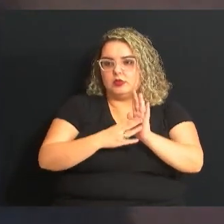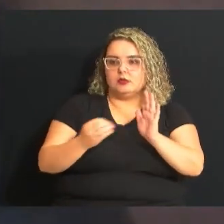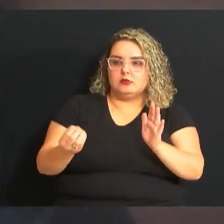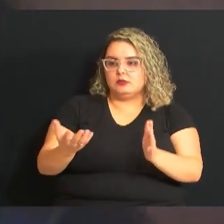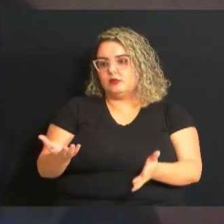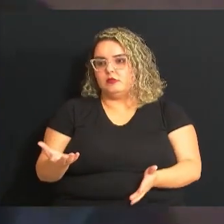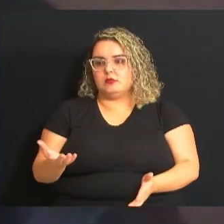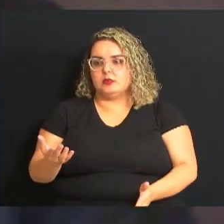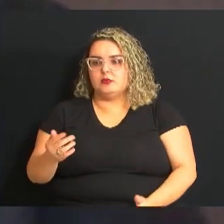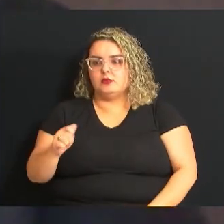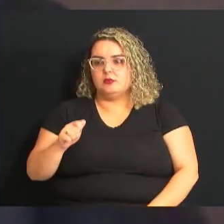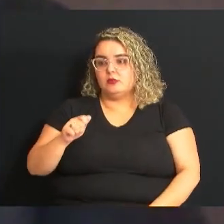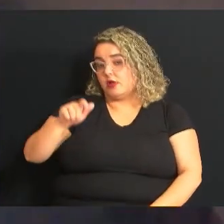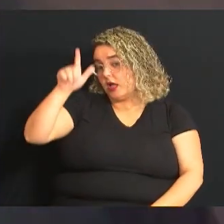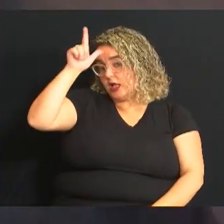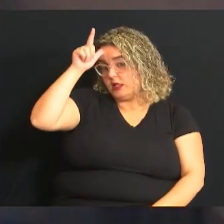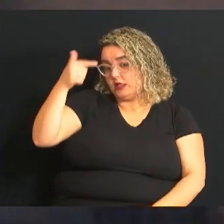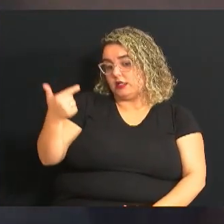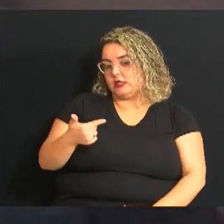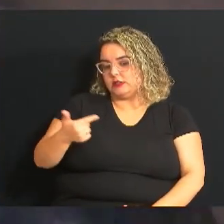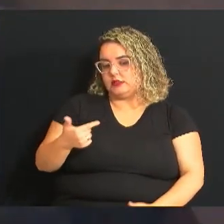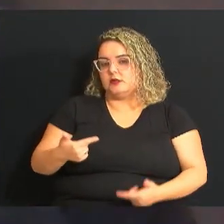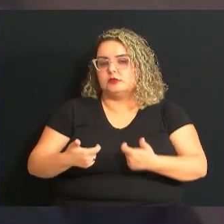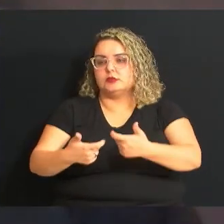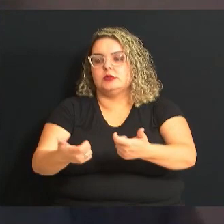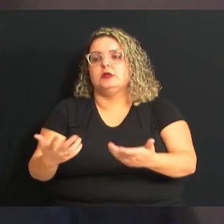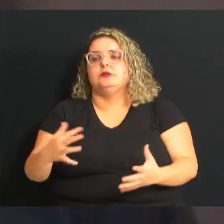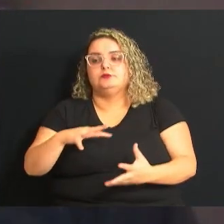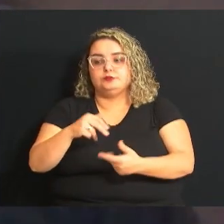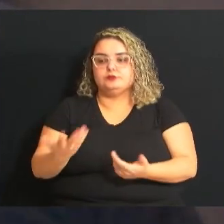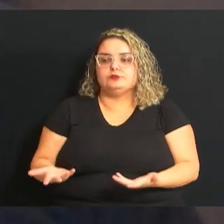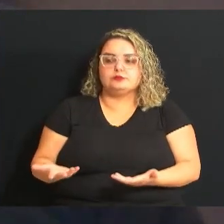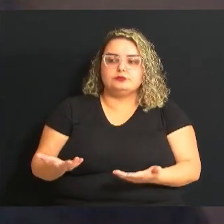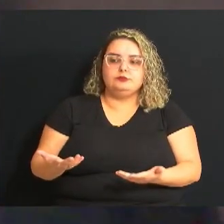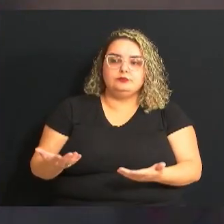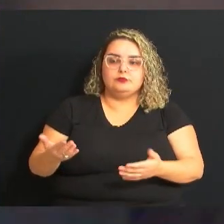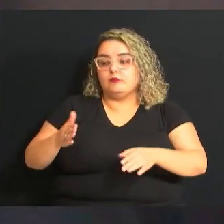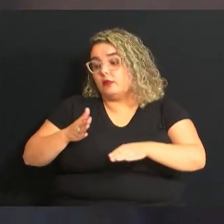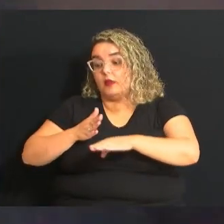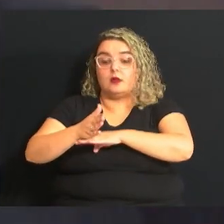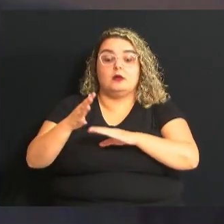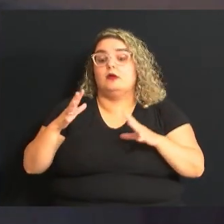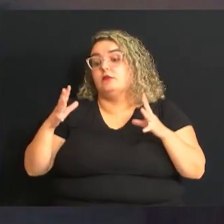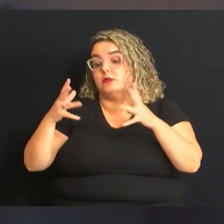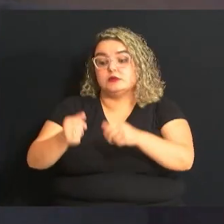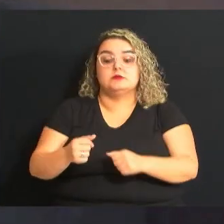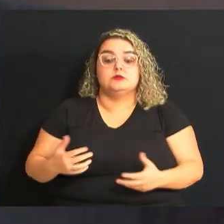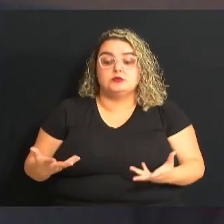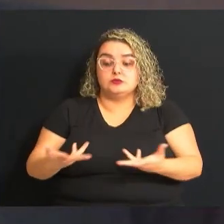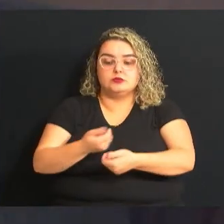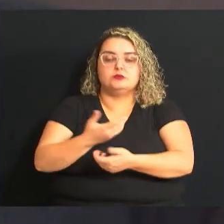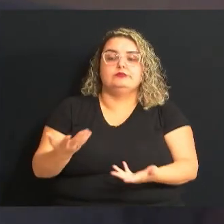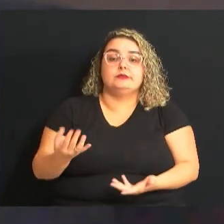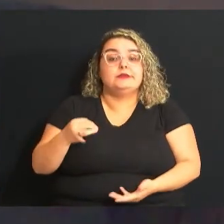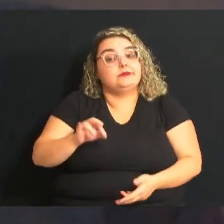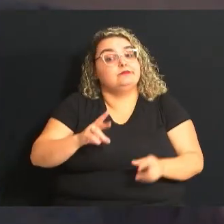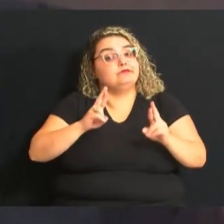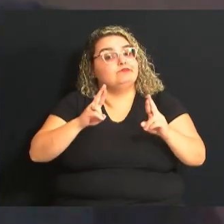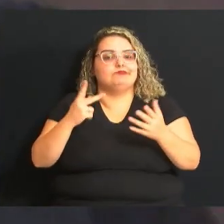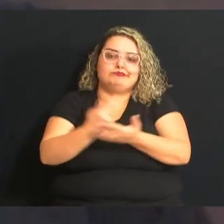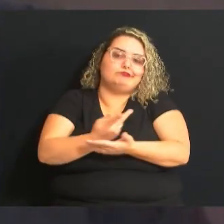comunidade, né? Para isso, a gente tem que ter muita reflexão, muitos momentos de discussão, para